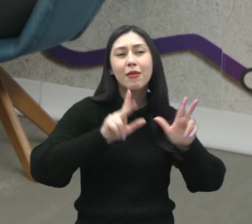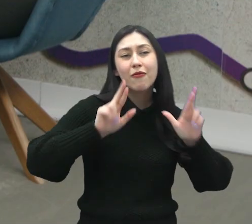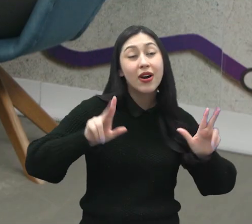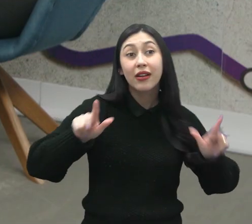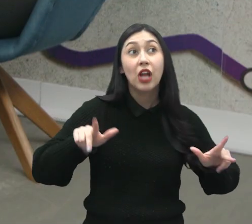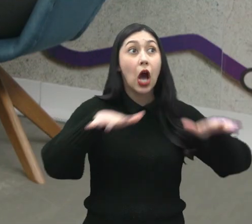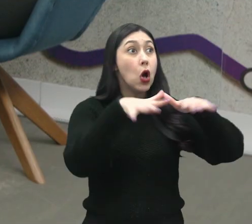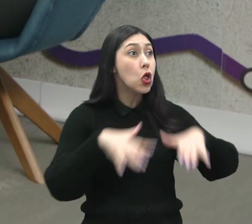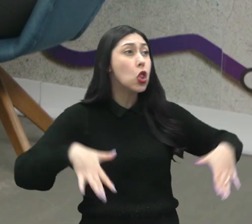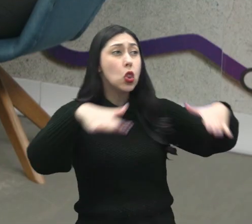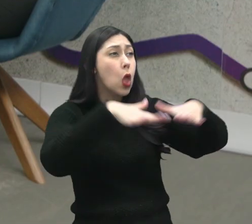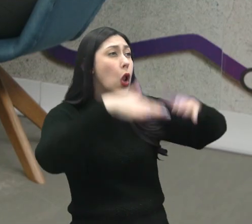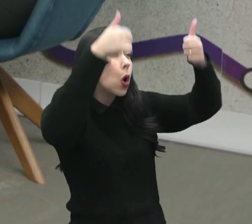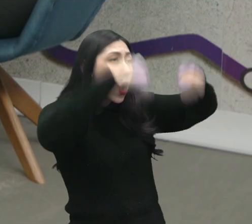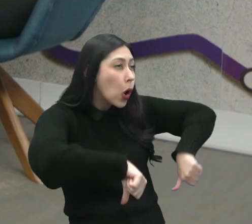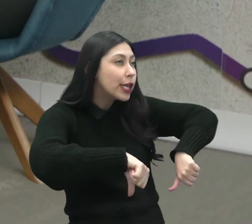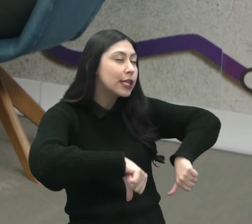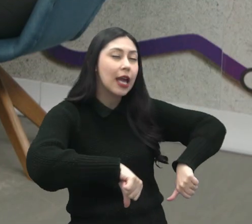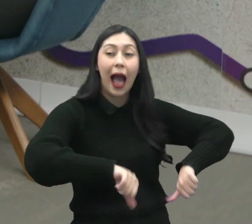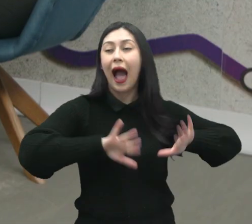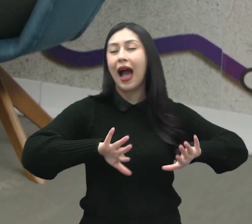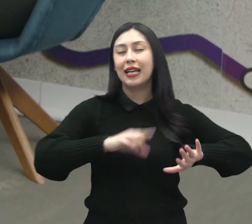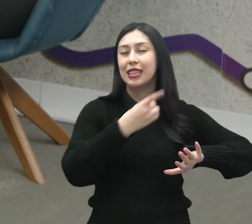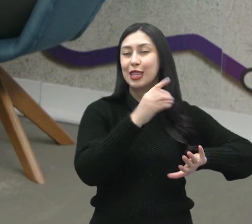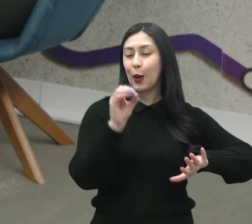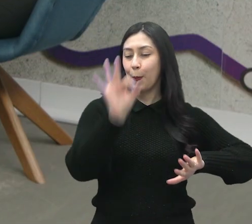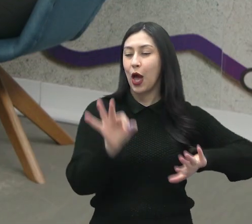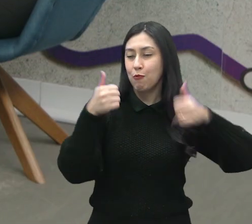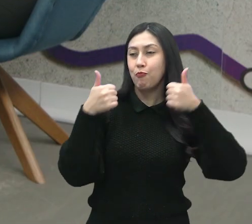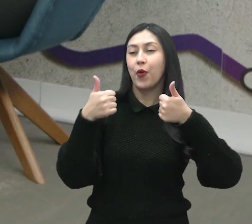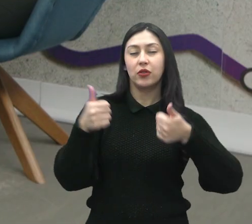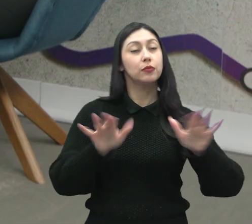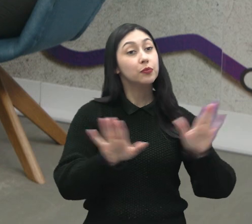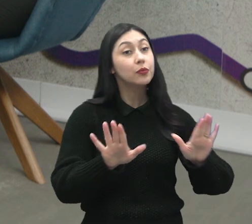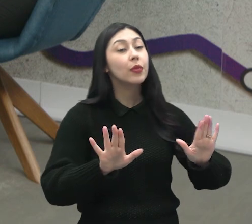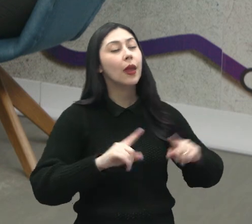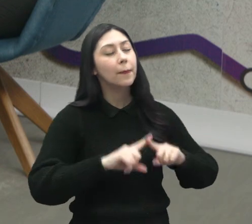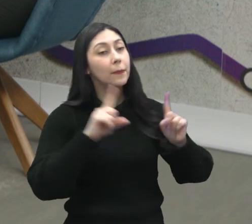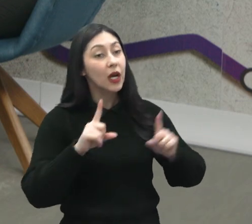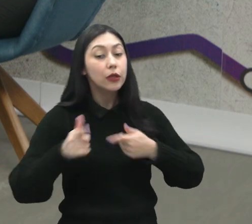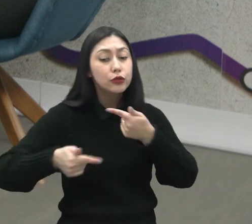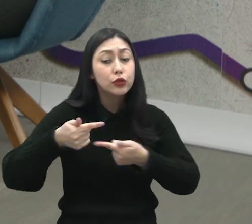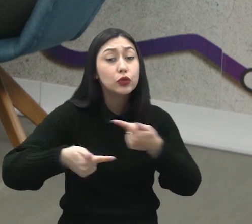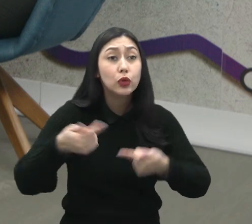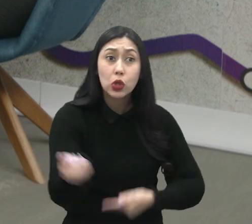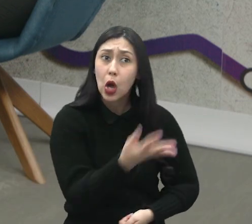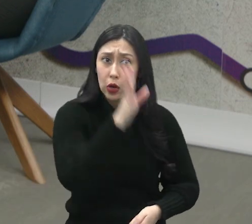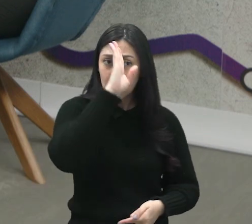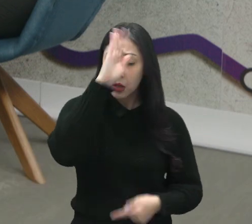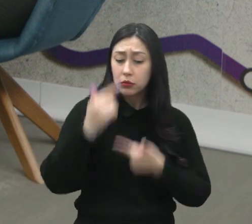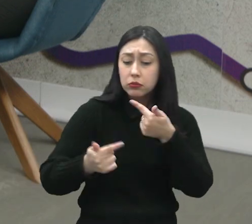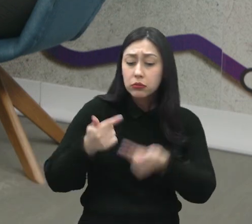que é tudo ruim ou que é 100% correto, não é isso. Mas as novas gerações, principalmente da geração Z,